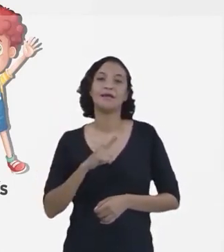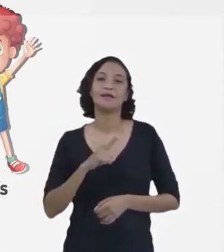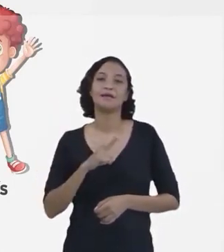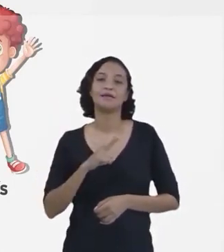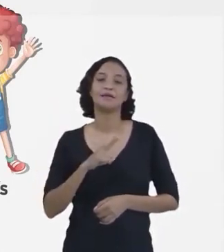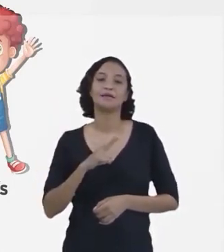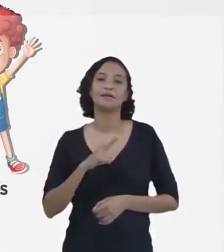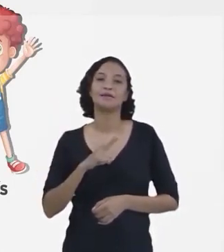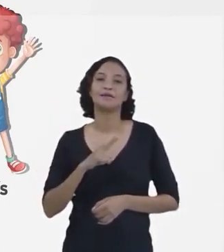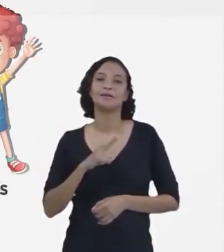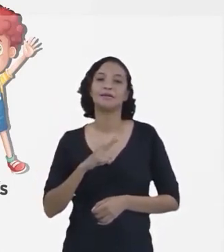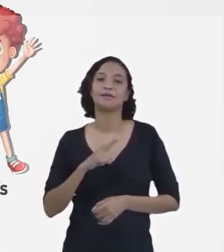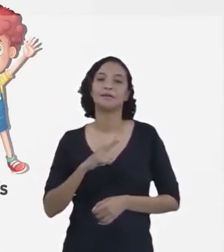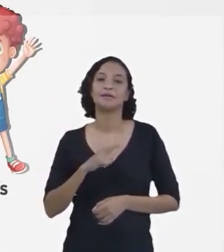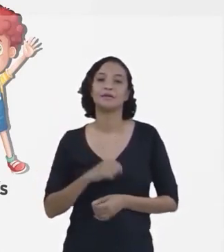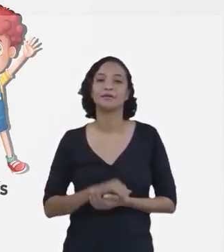uma